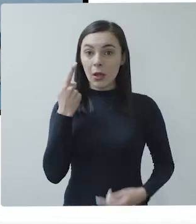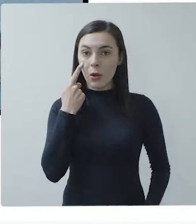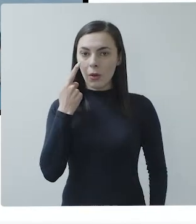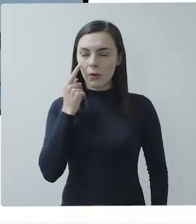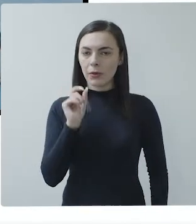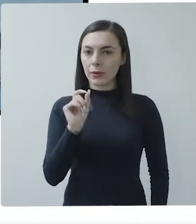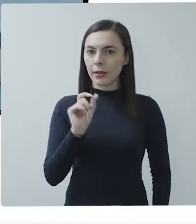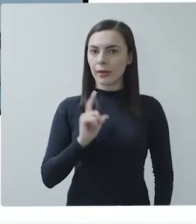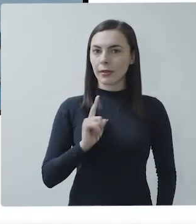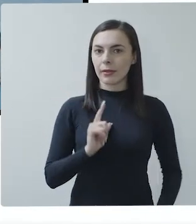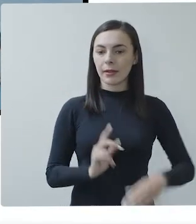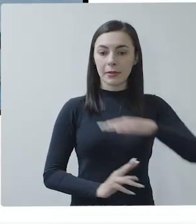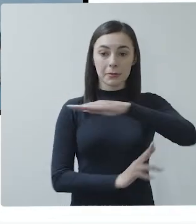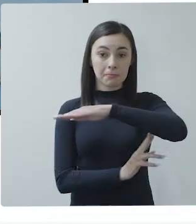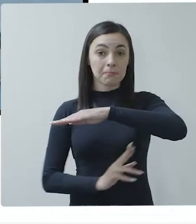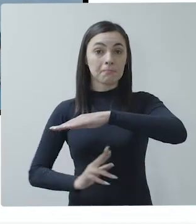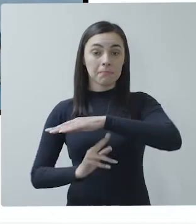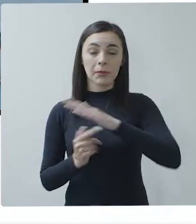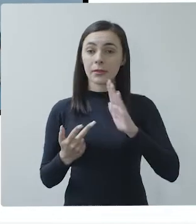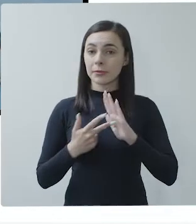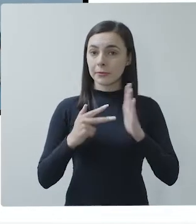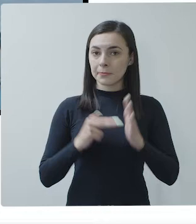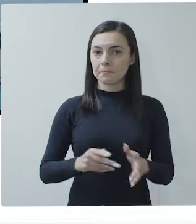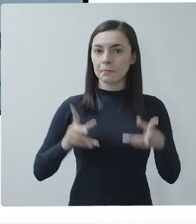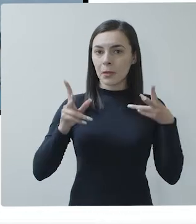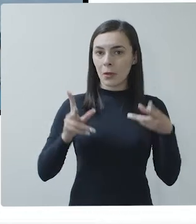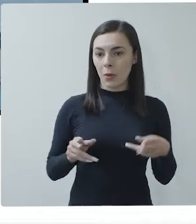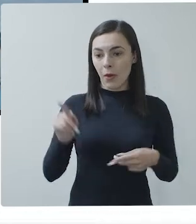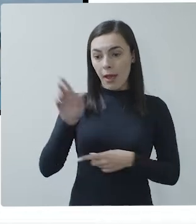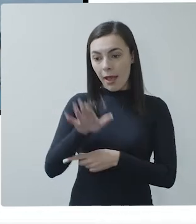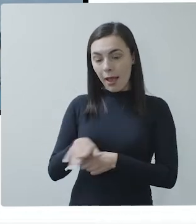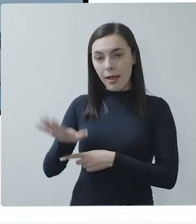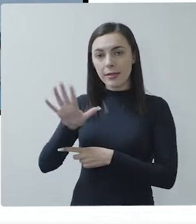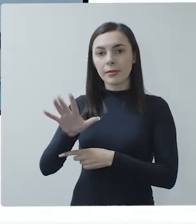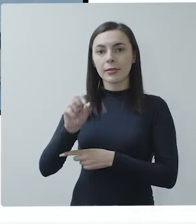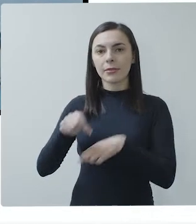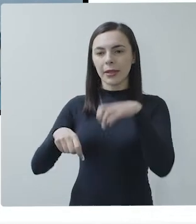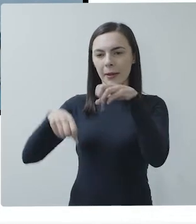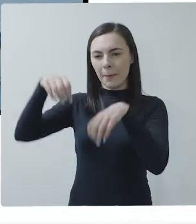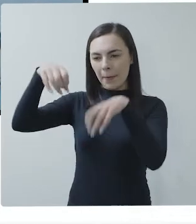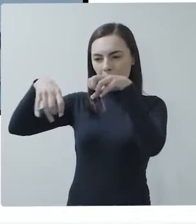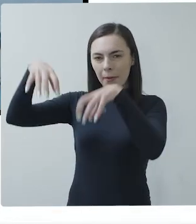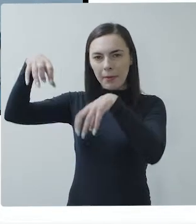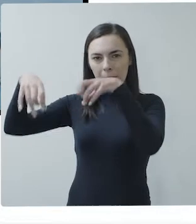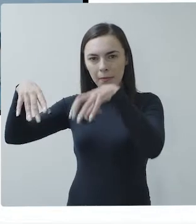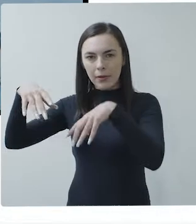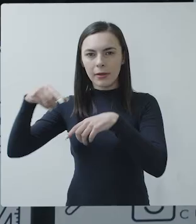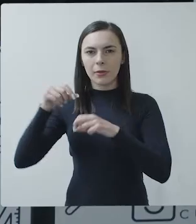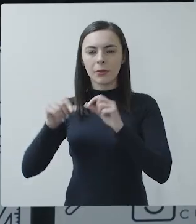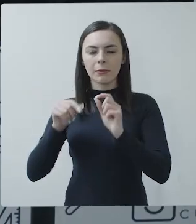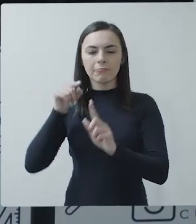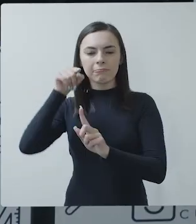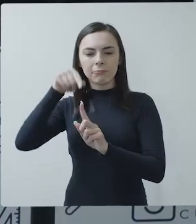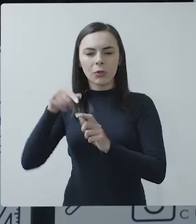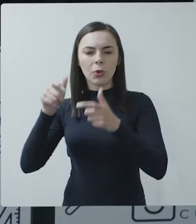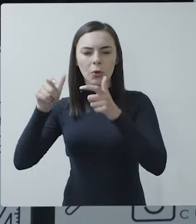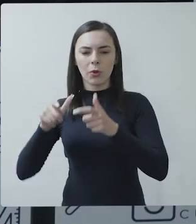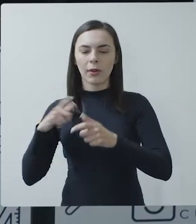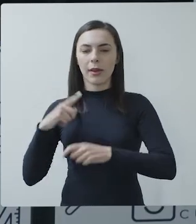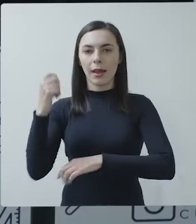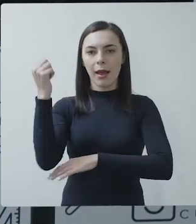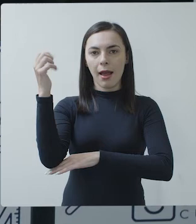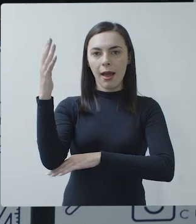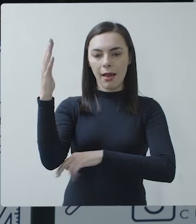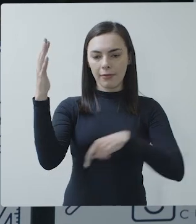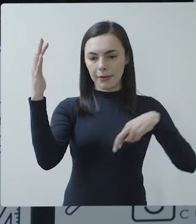duas pontes têm o mesmo significado. Essa ponte iluminada para chegar dessa parte mais aqui onde tem a árvore,